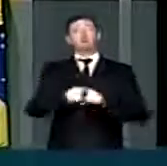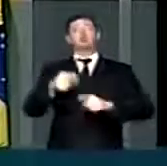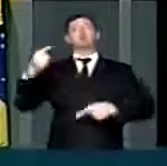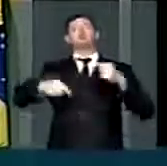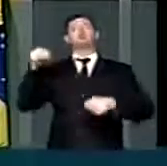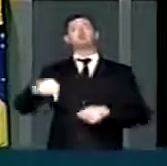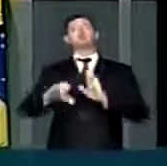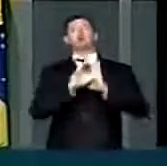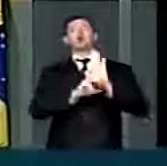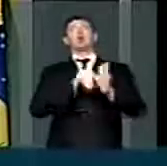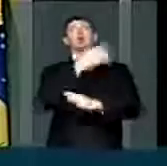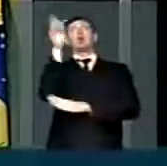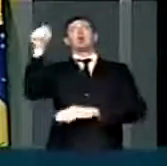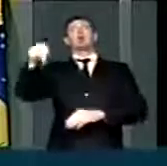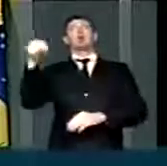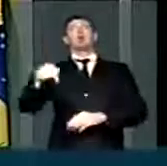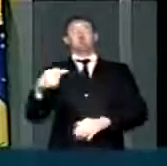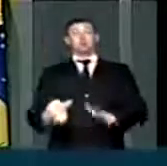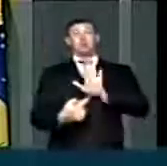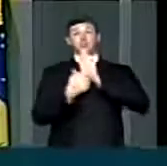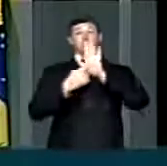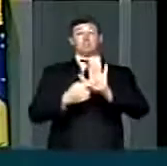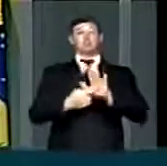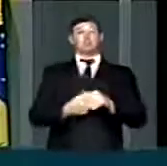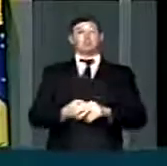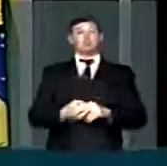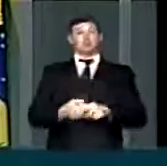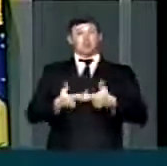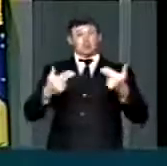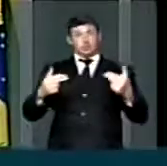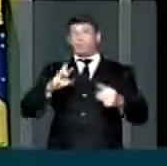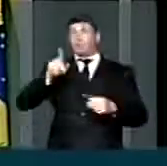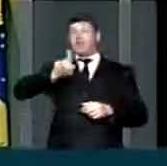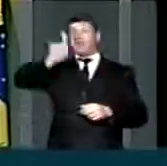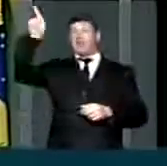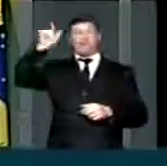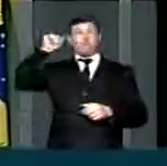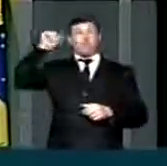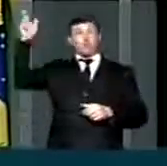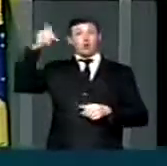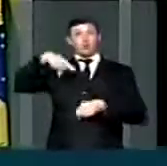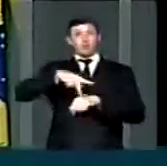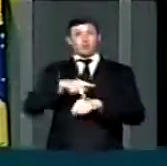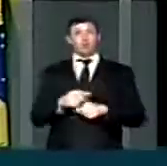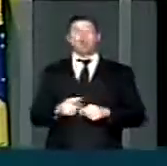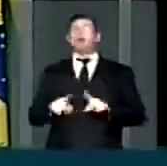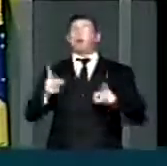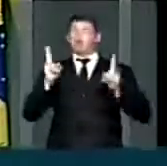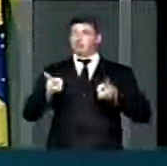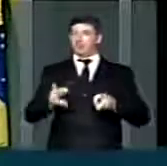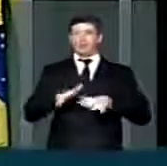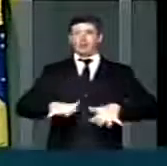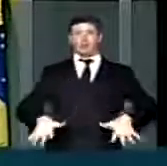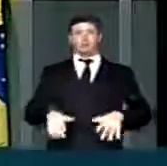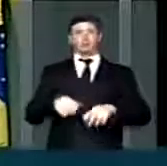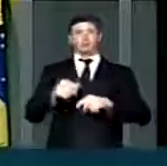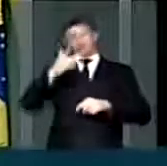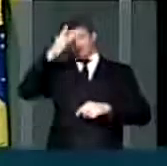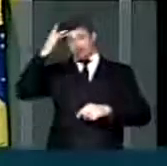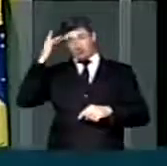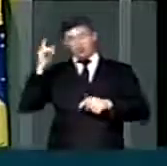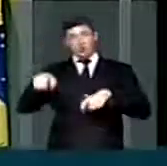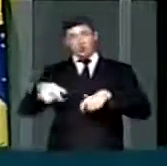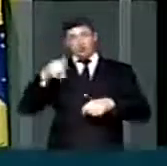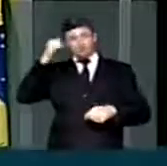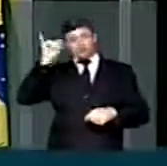discutir o Código Florestal e mostrar que a coisa não é do jeito que eles imaginam. Mesmo assim, o produtor rural da